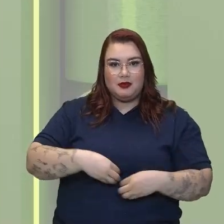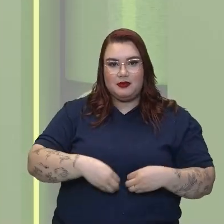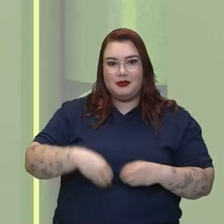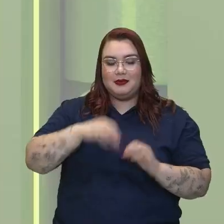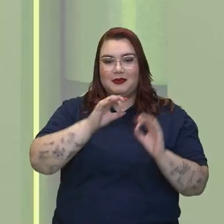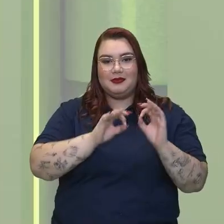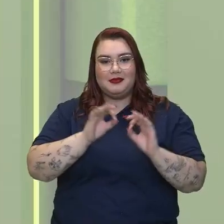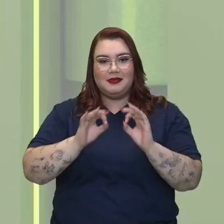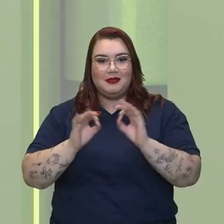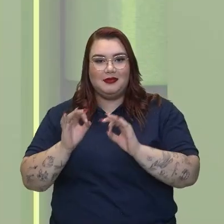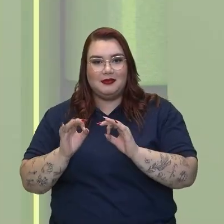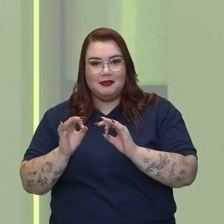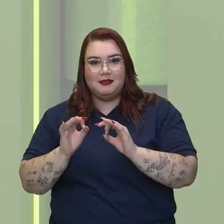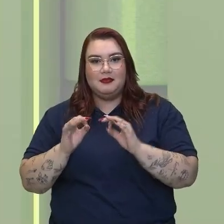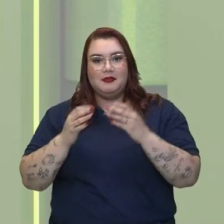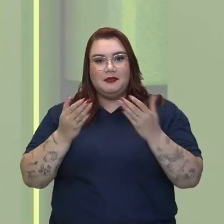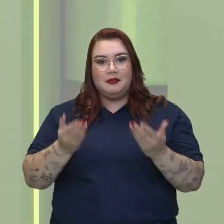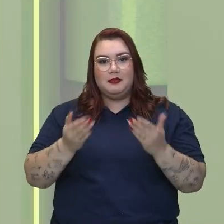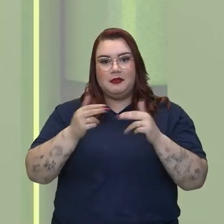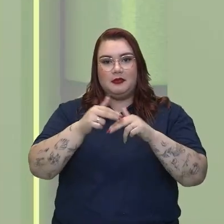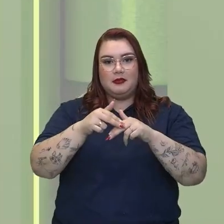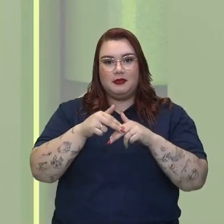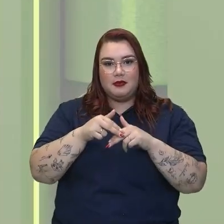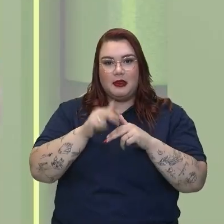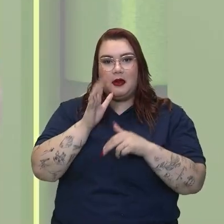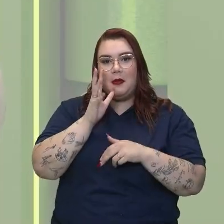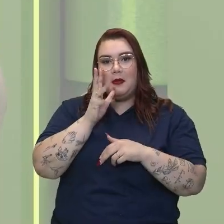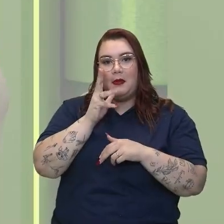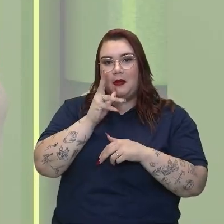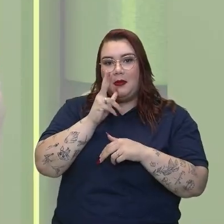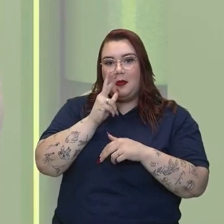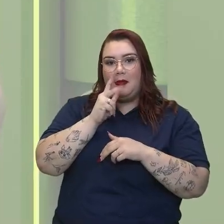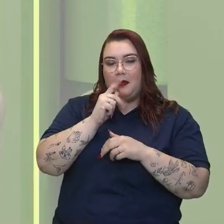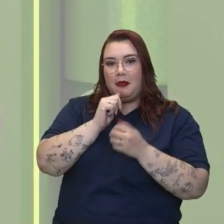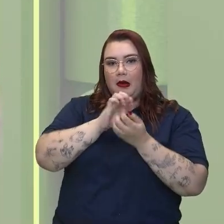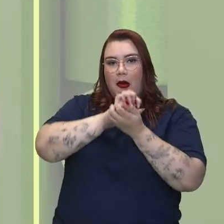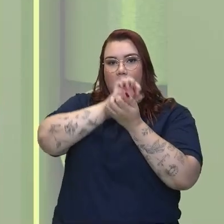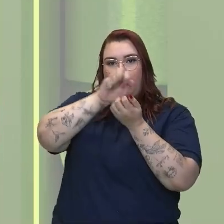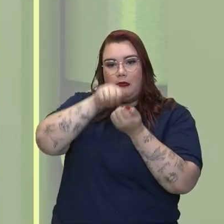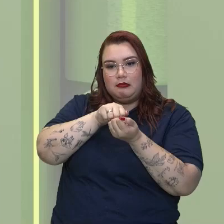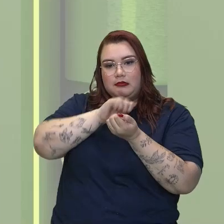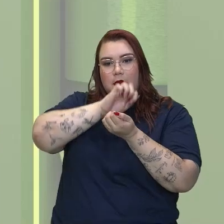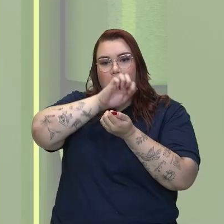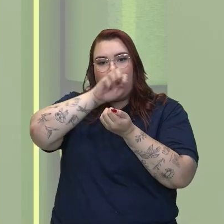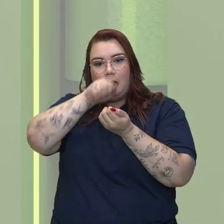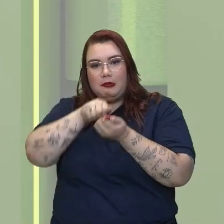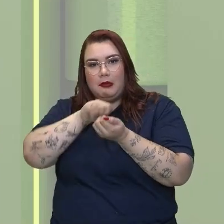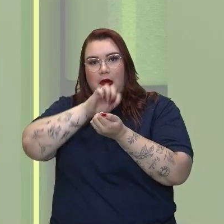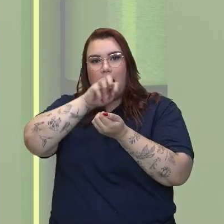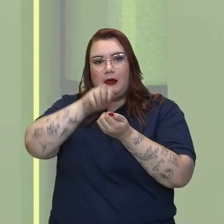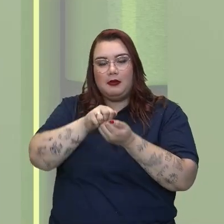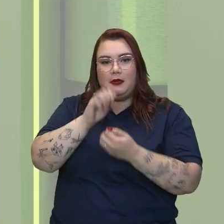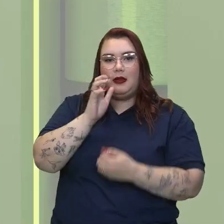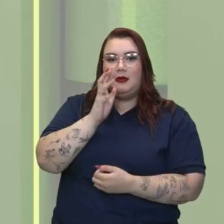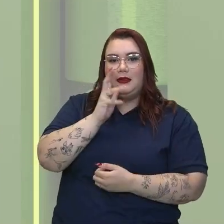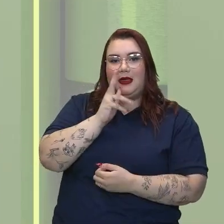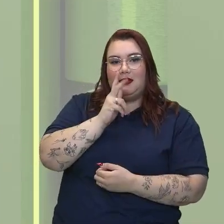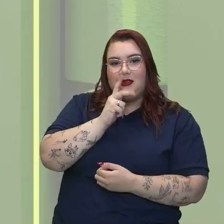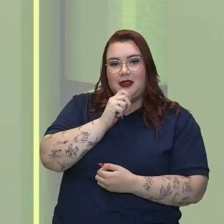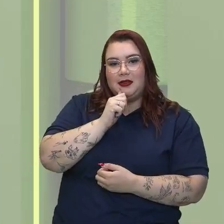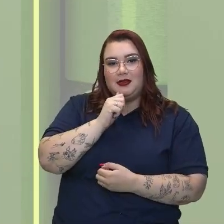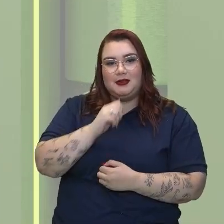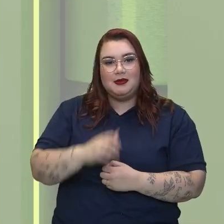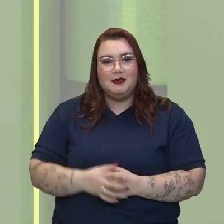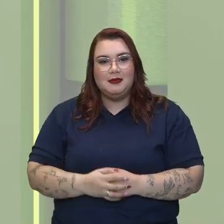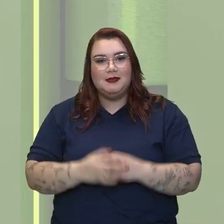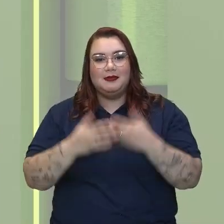ele digerir. É por isso que ele fica lá muito tempo mastigando, tá? Então ele não está ali